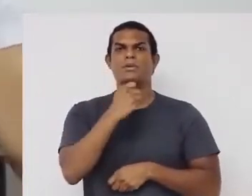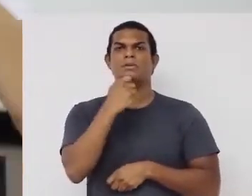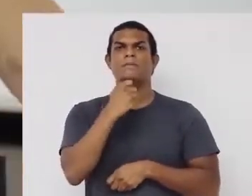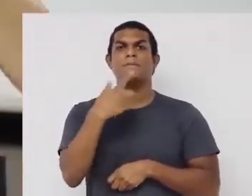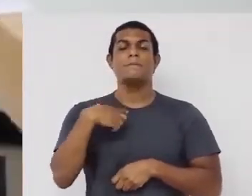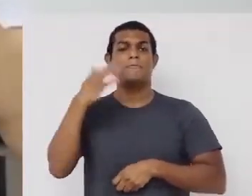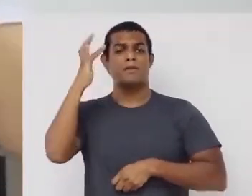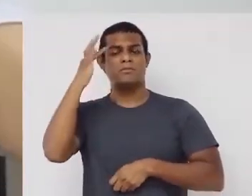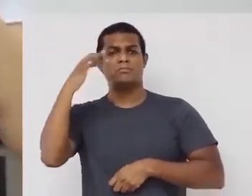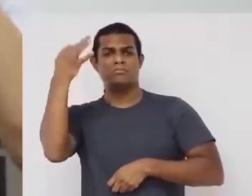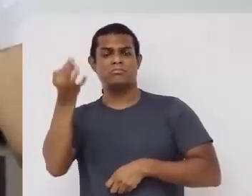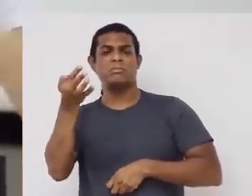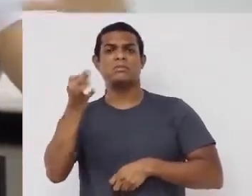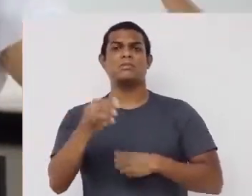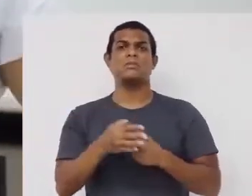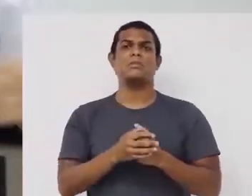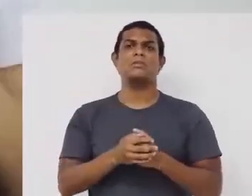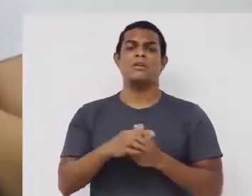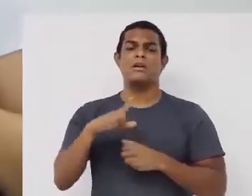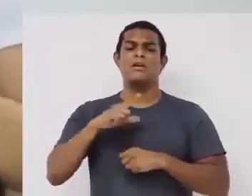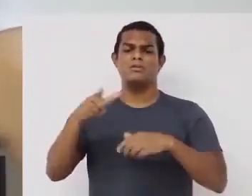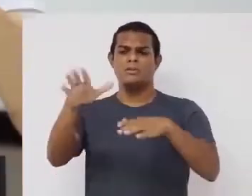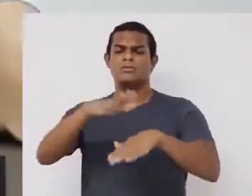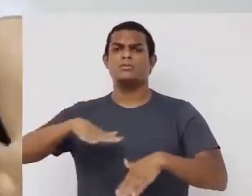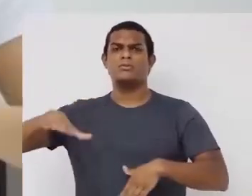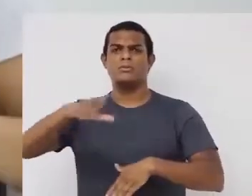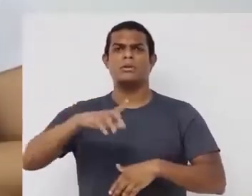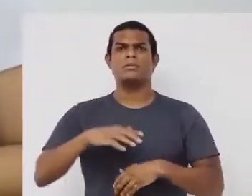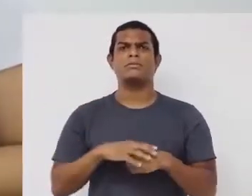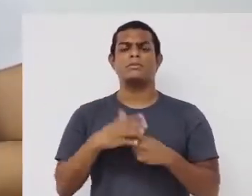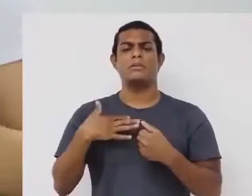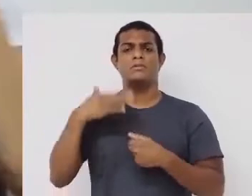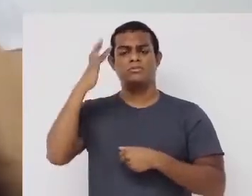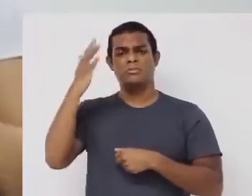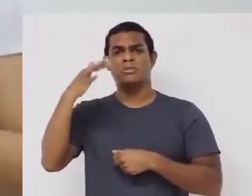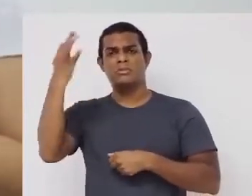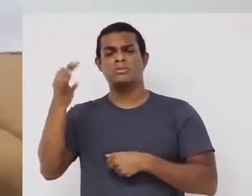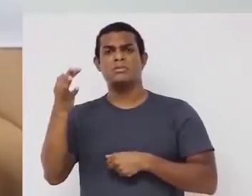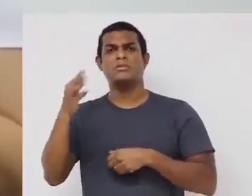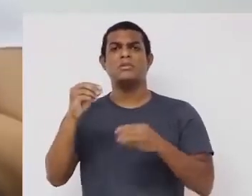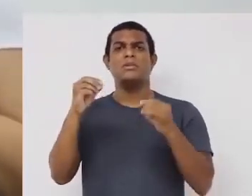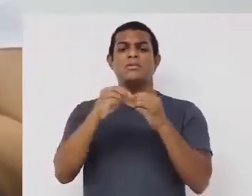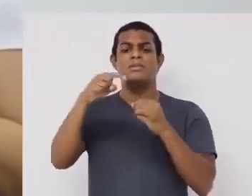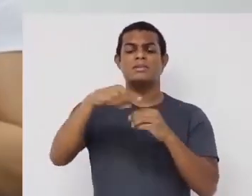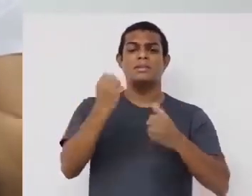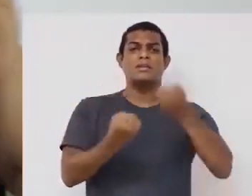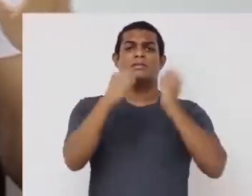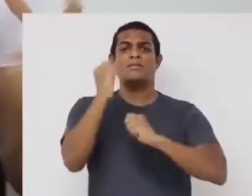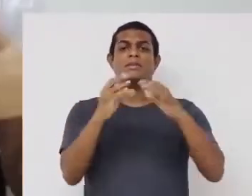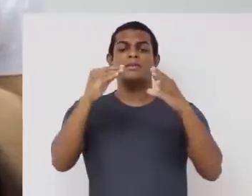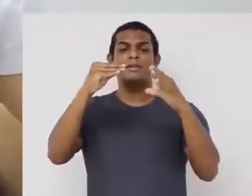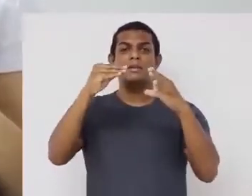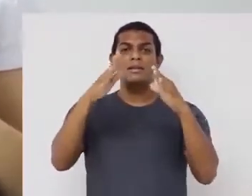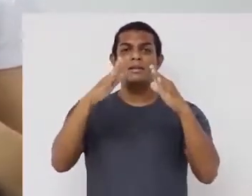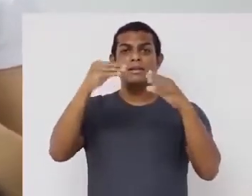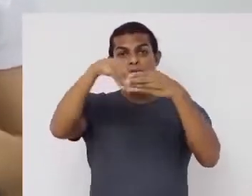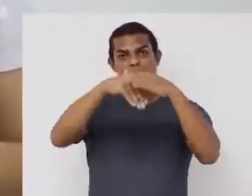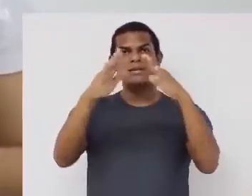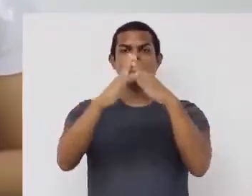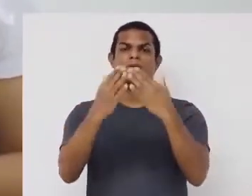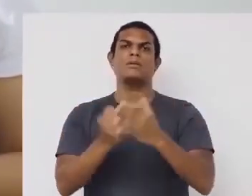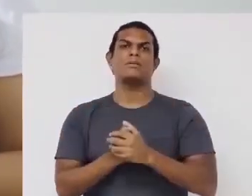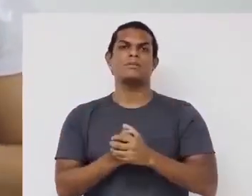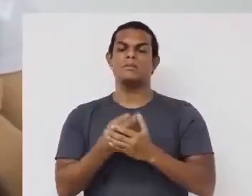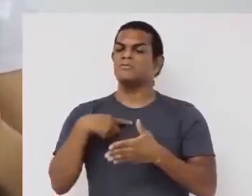decida abrir eu tenho um espaço e eu decidi abrir minha fábrica de picolé dentro da minha casa. Eu não